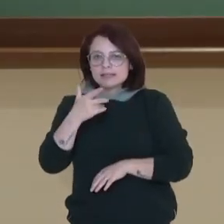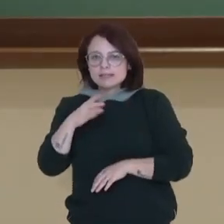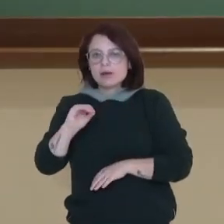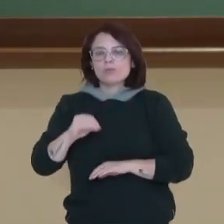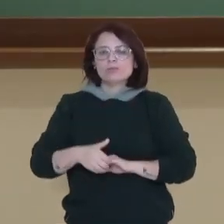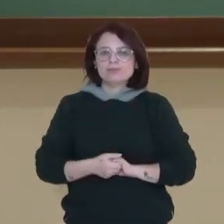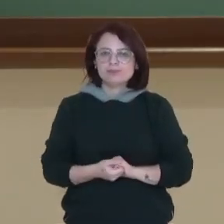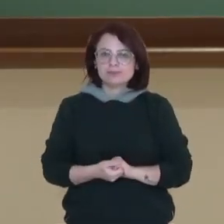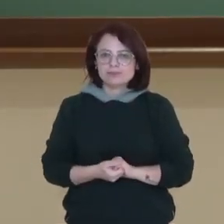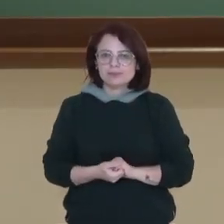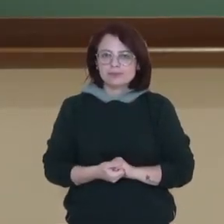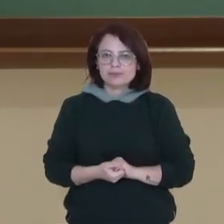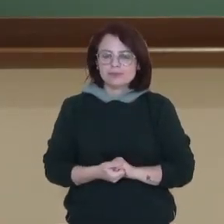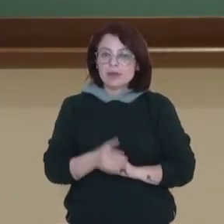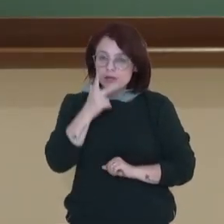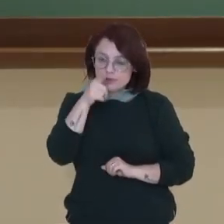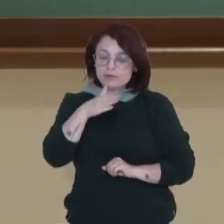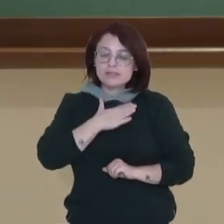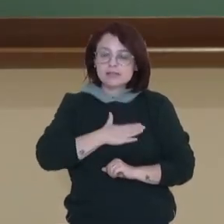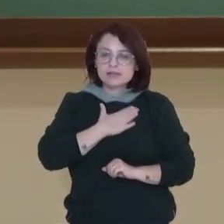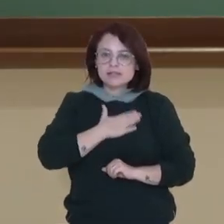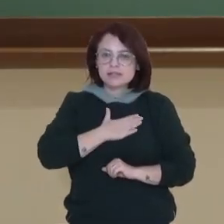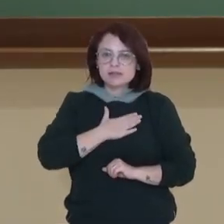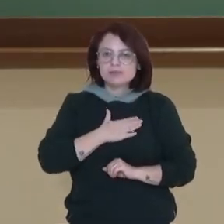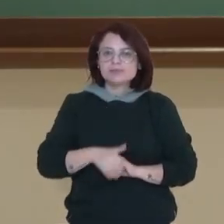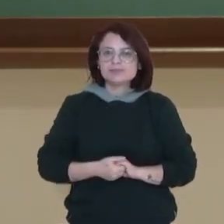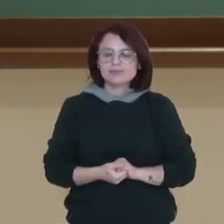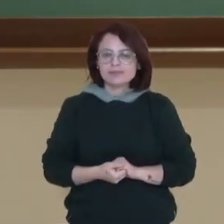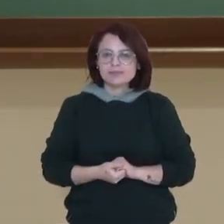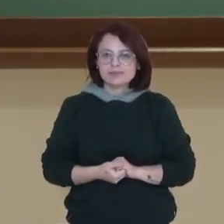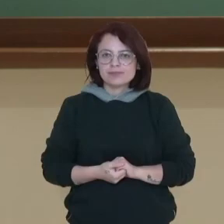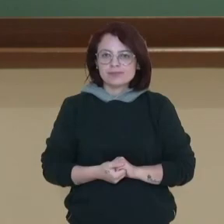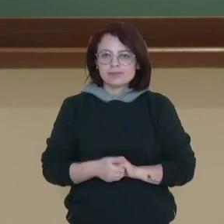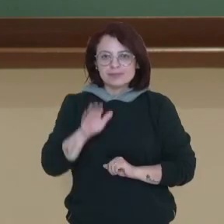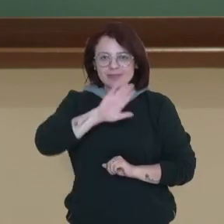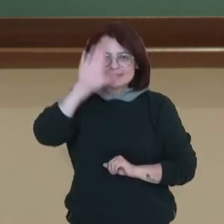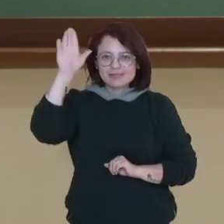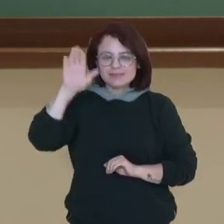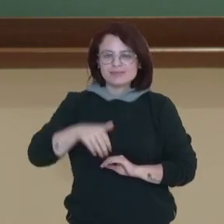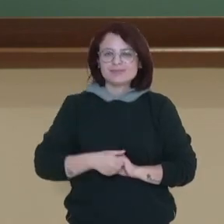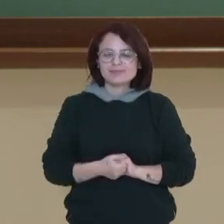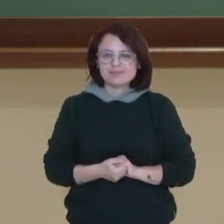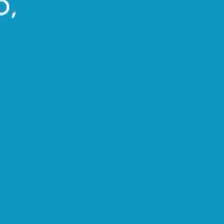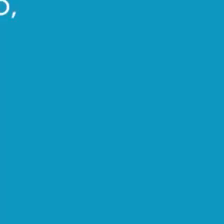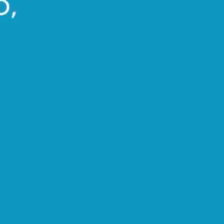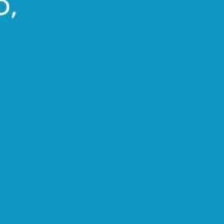nutrição das plantas. Eu espero que vocês tenham gostado, né? E até breve.